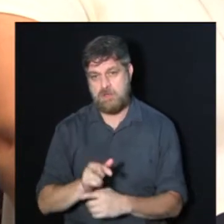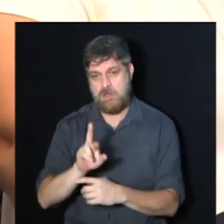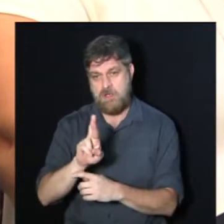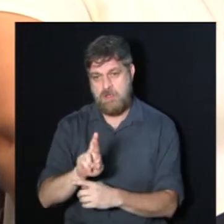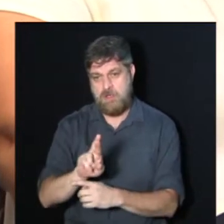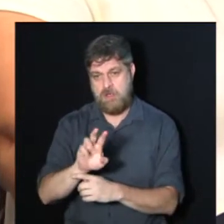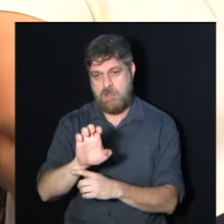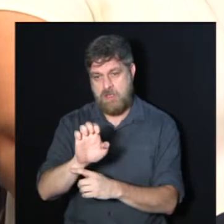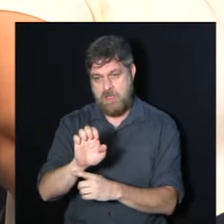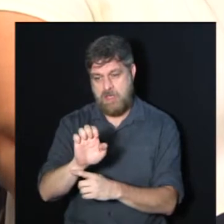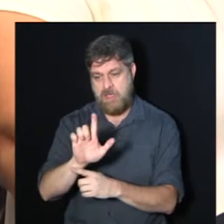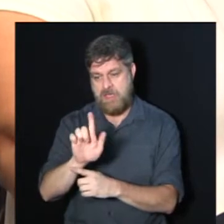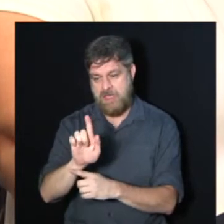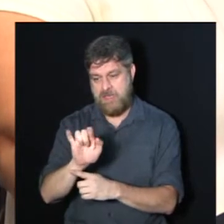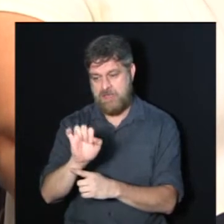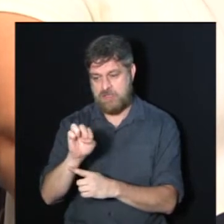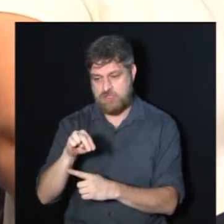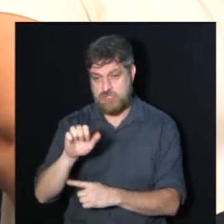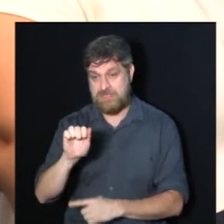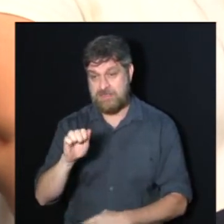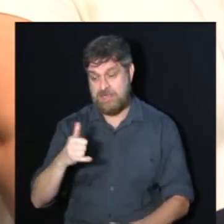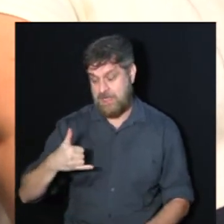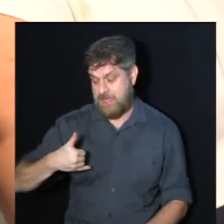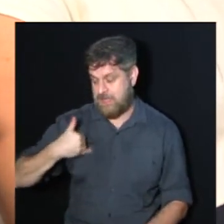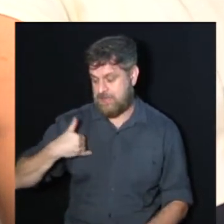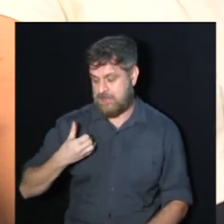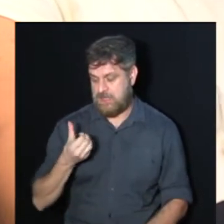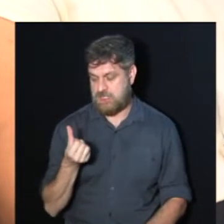Teodório, hoje 63 anos,